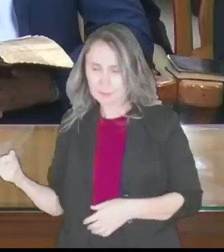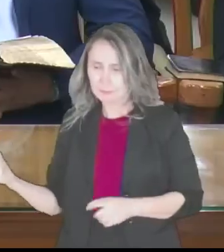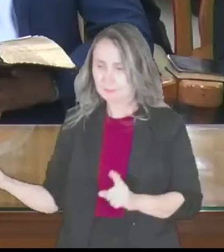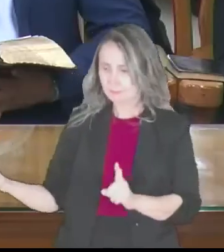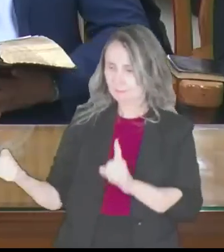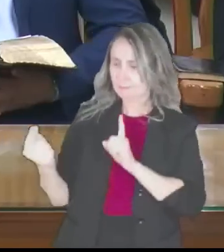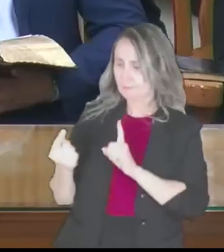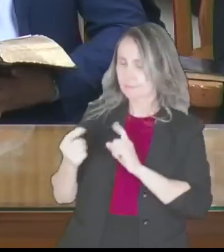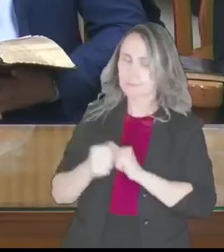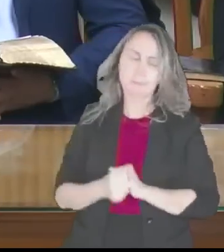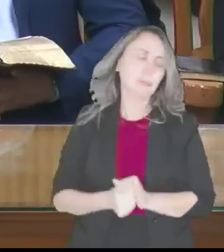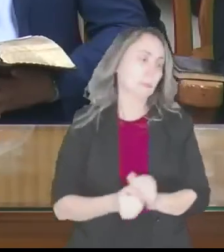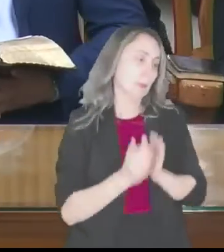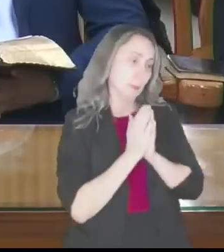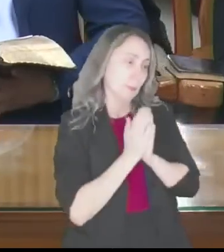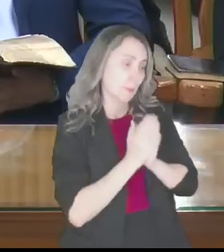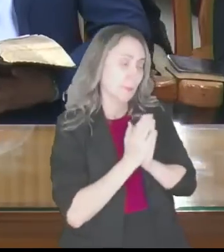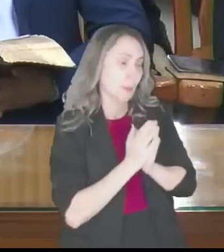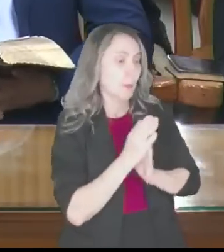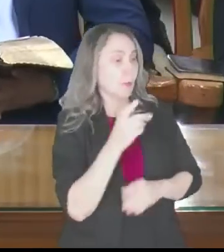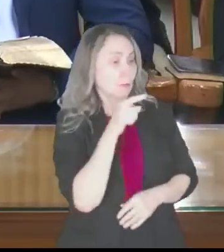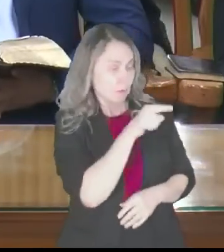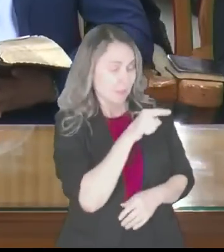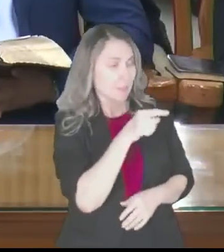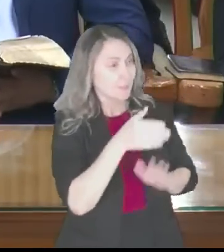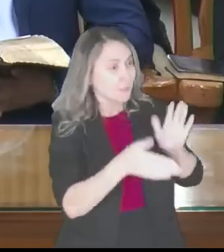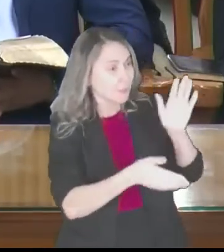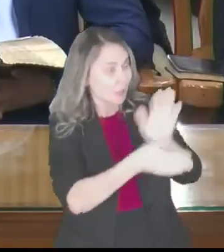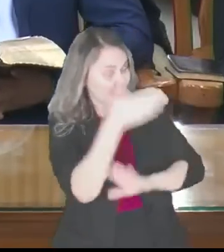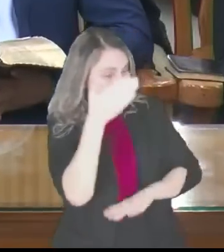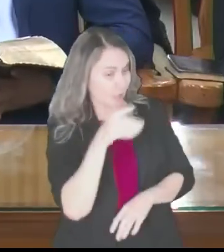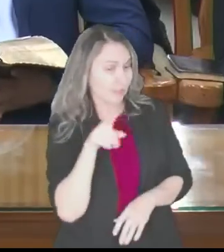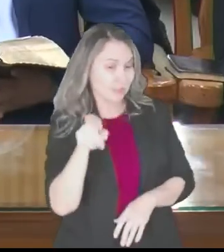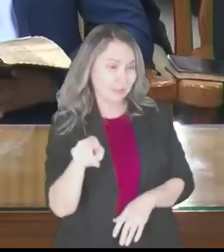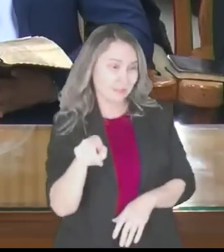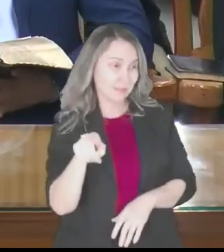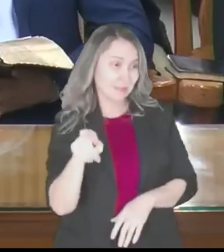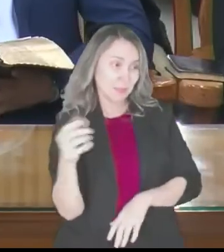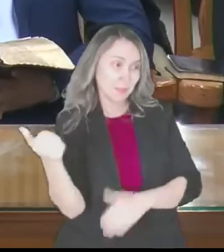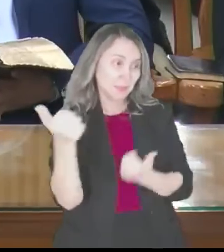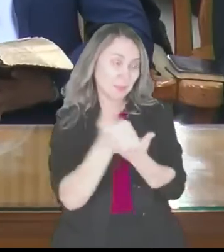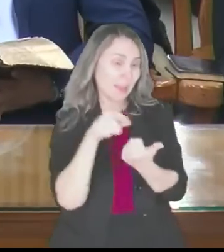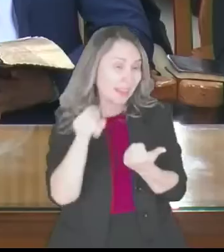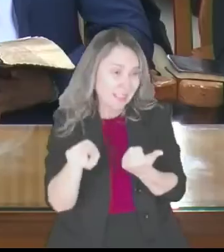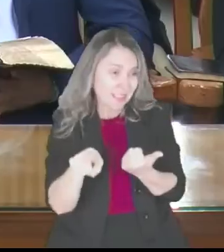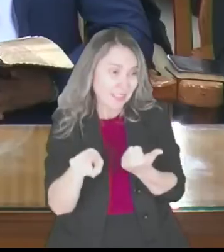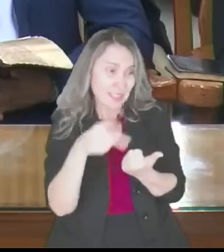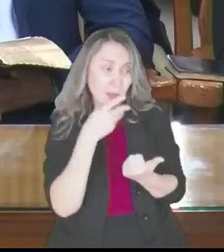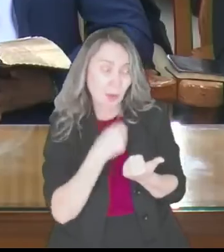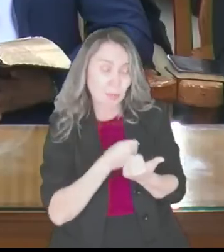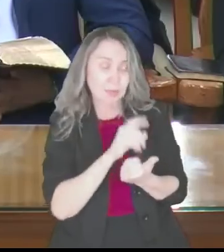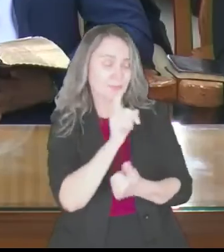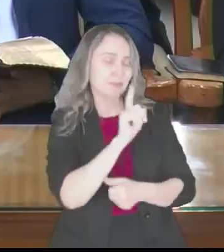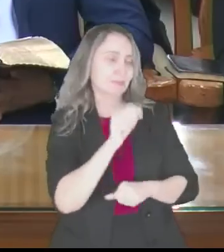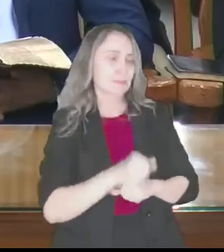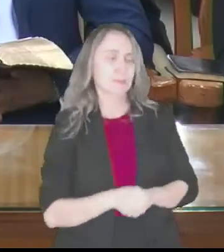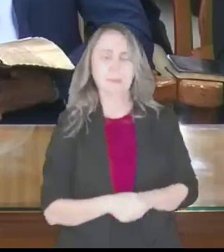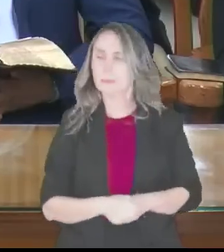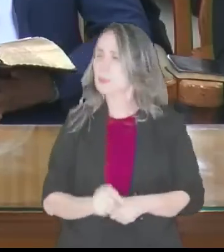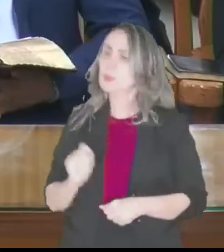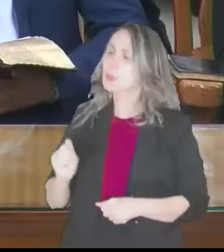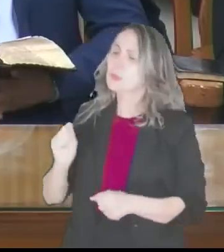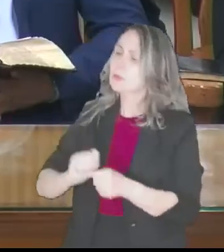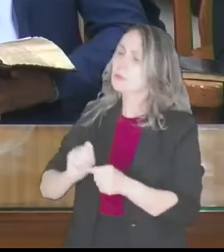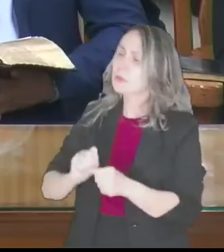esse irmão, não. Por que, irmão? Ele fez alguma coisa escandalosa? Não. Ele ofendeu os irmãos? Não. E por que eu não deixo?